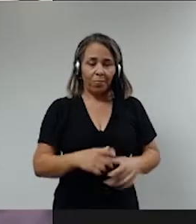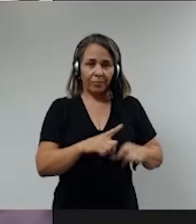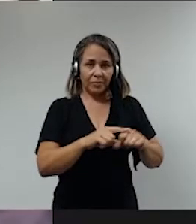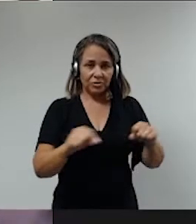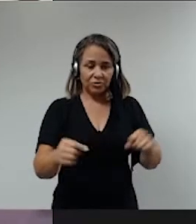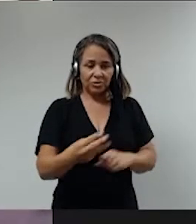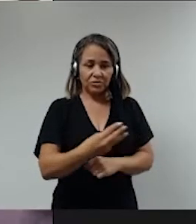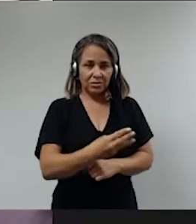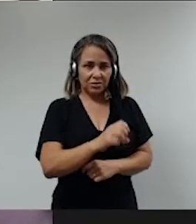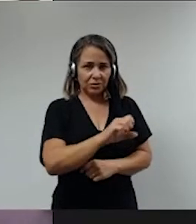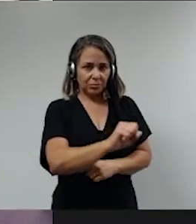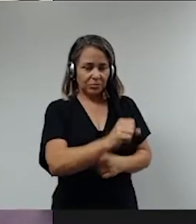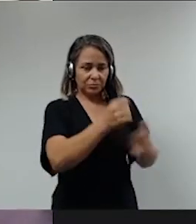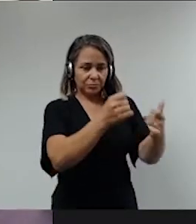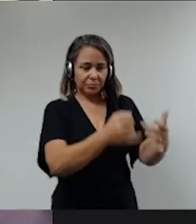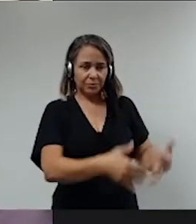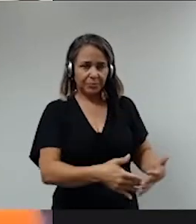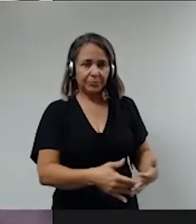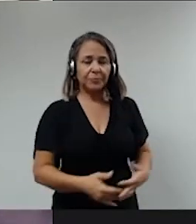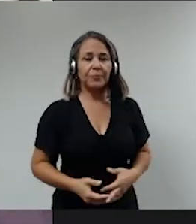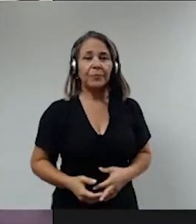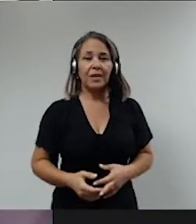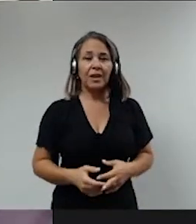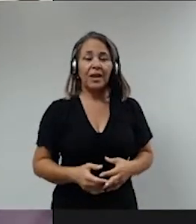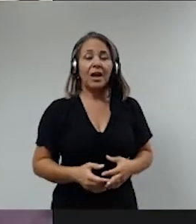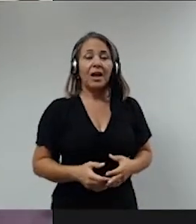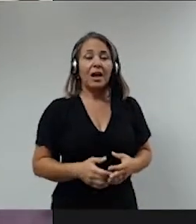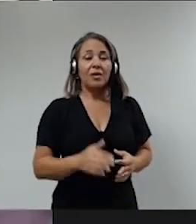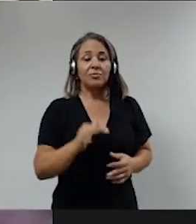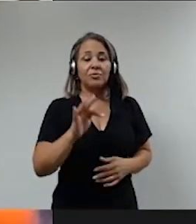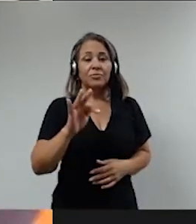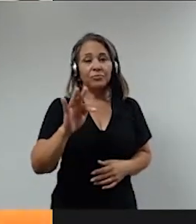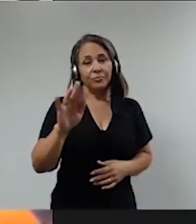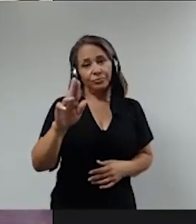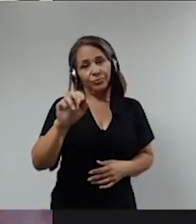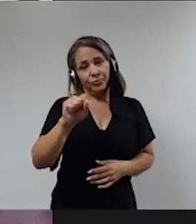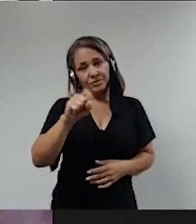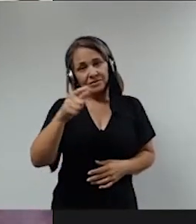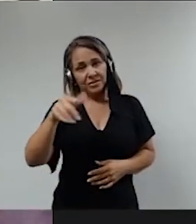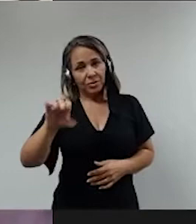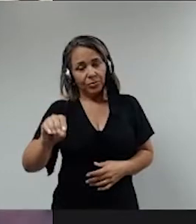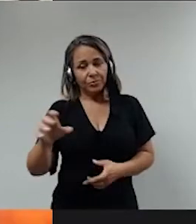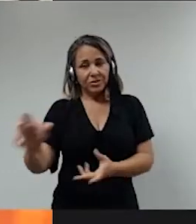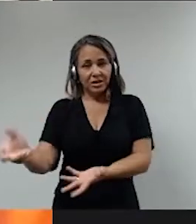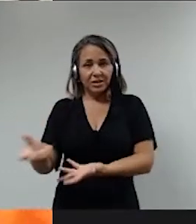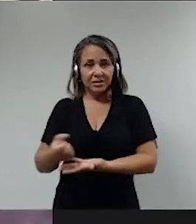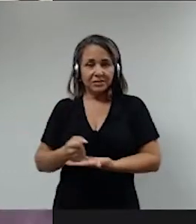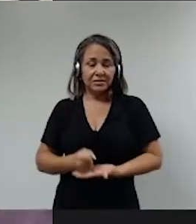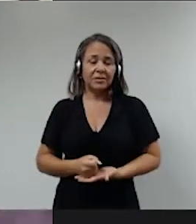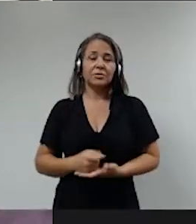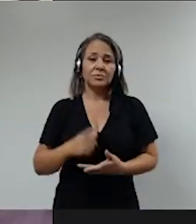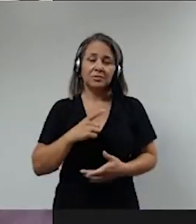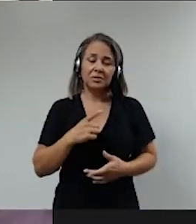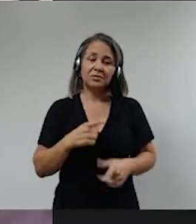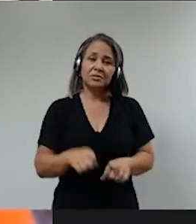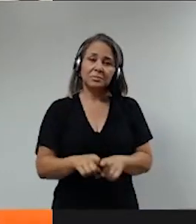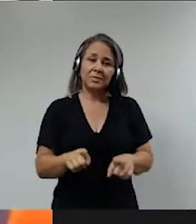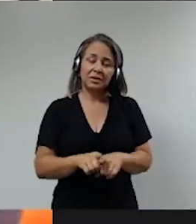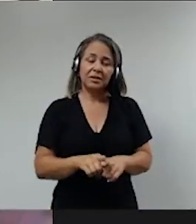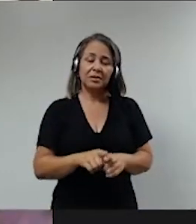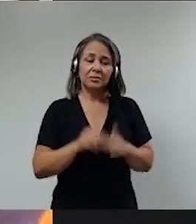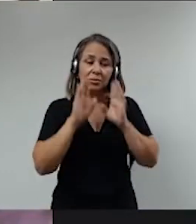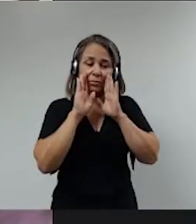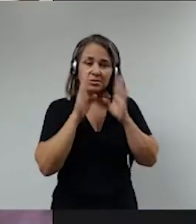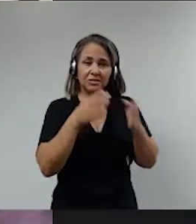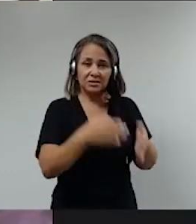lá da nossa lei. E fusão e aquisição, não especificamente só fusão e aquisição, né? Entram nesse bolo que a gente chama de ato de